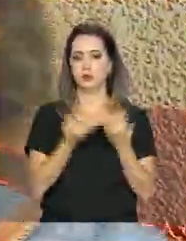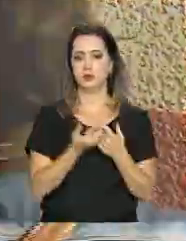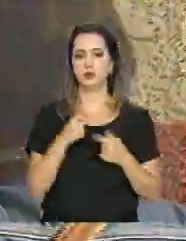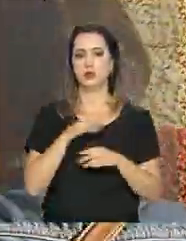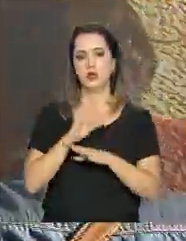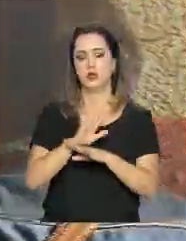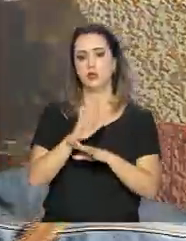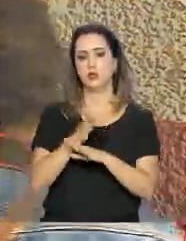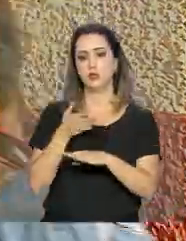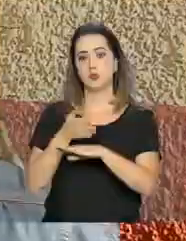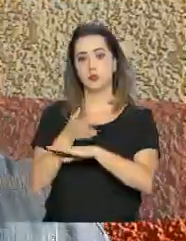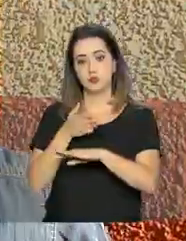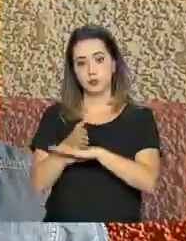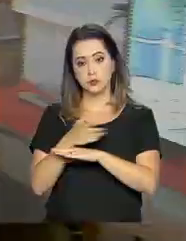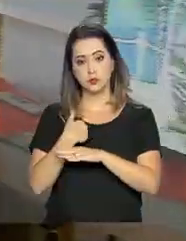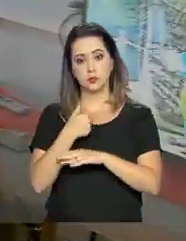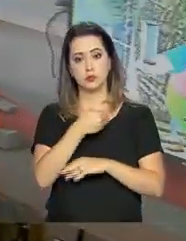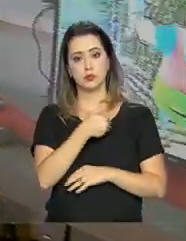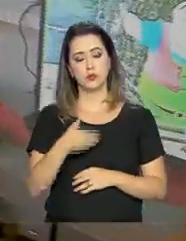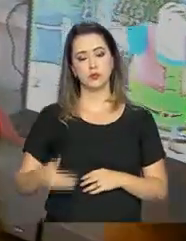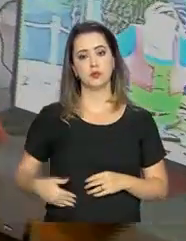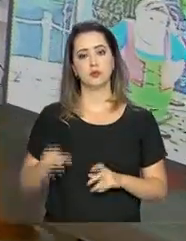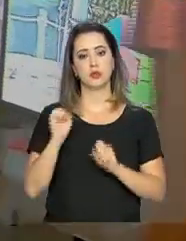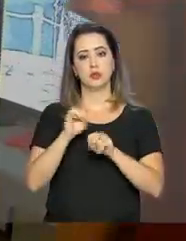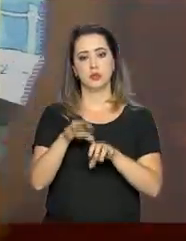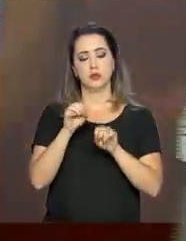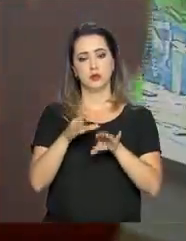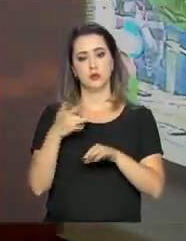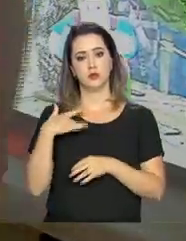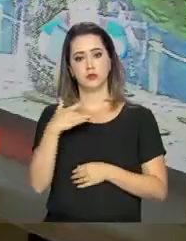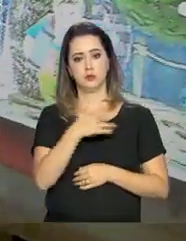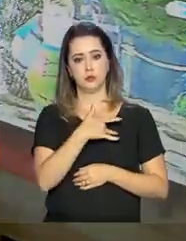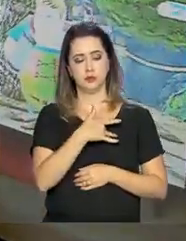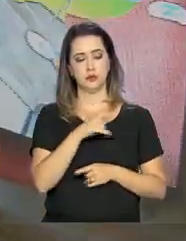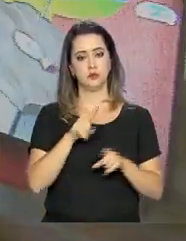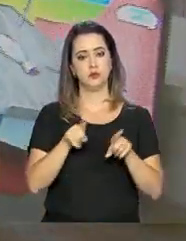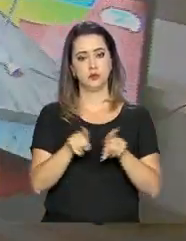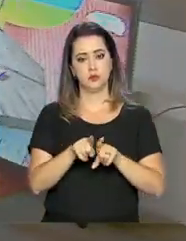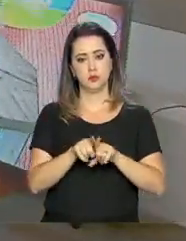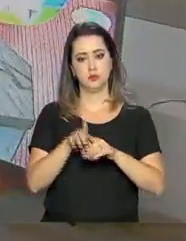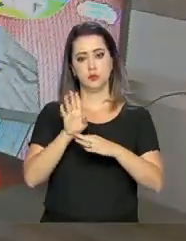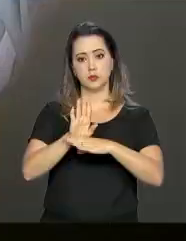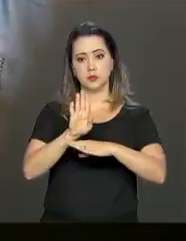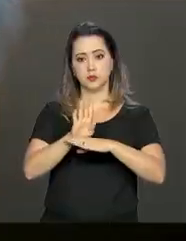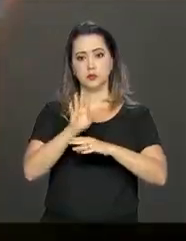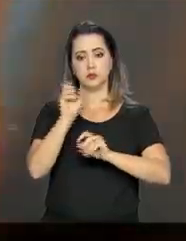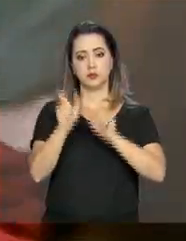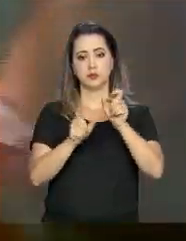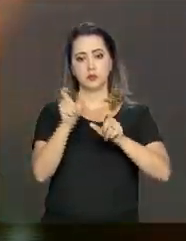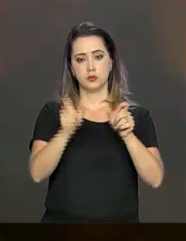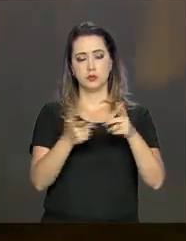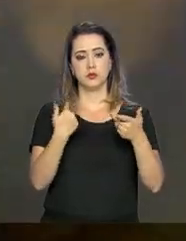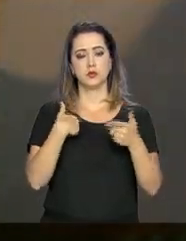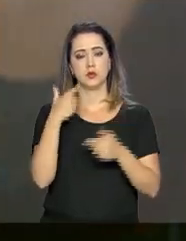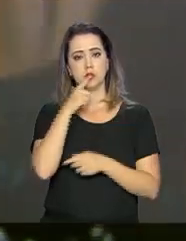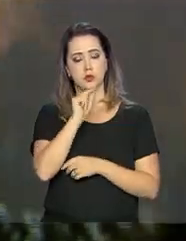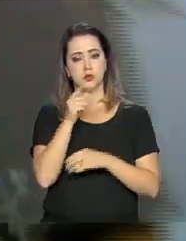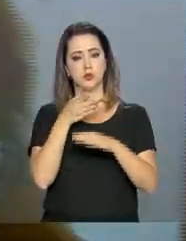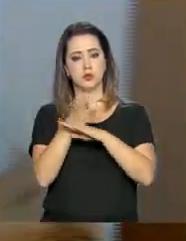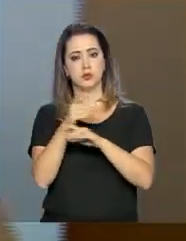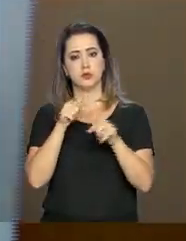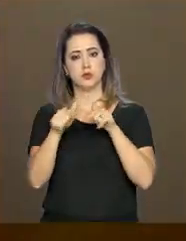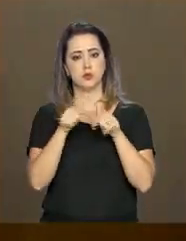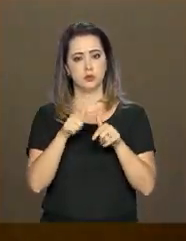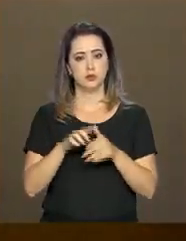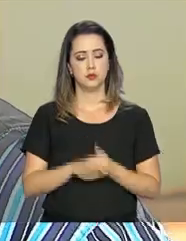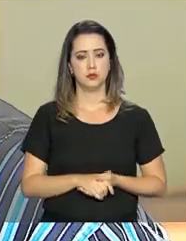para acessar os serviços públicos como educação e saúde além de assistência aos adultos para conseguirem uma vaga no